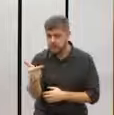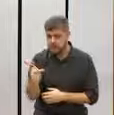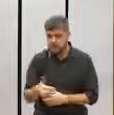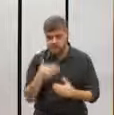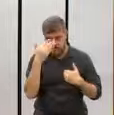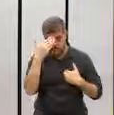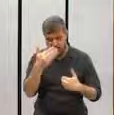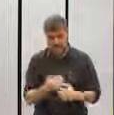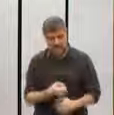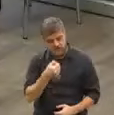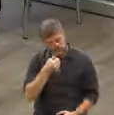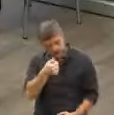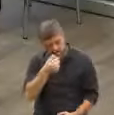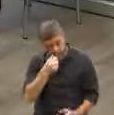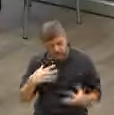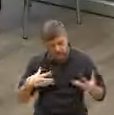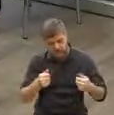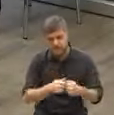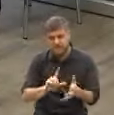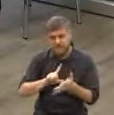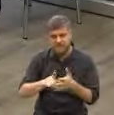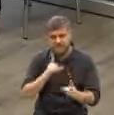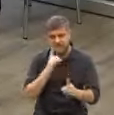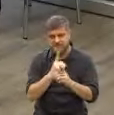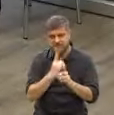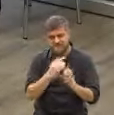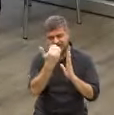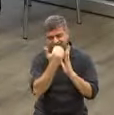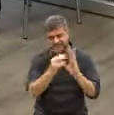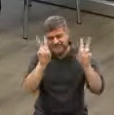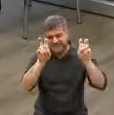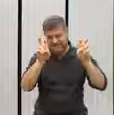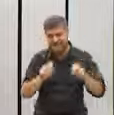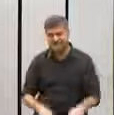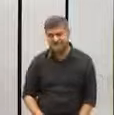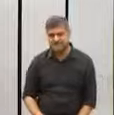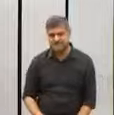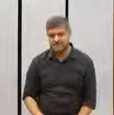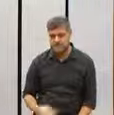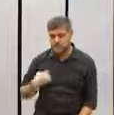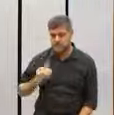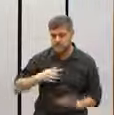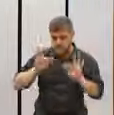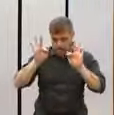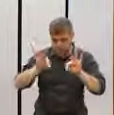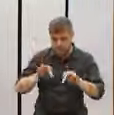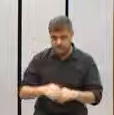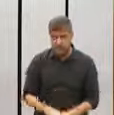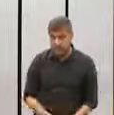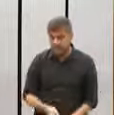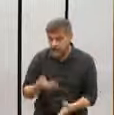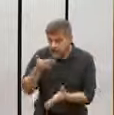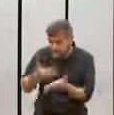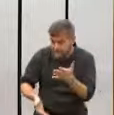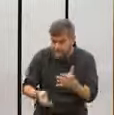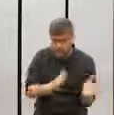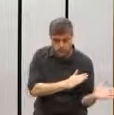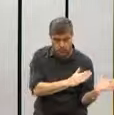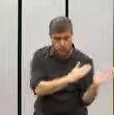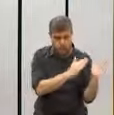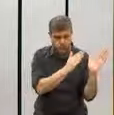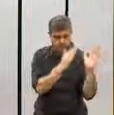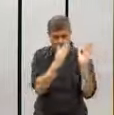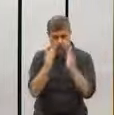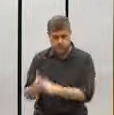a participação de vocês e até um próximo Questão de Ordem, tá certo? E a gente fica por aqui. Se você não acompanhou o nosso programa